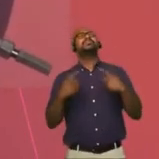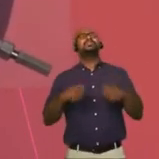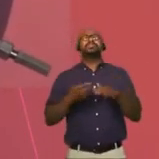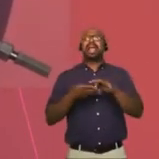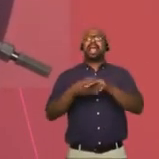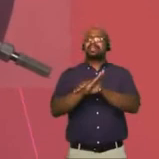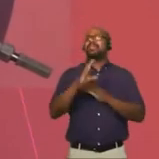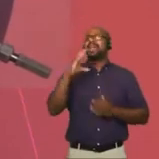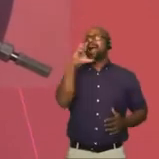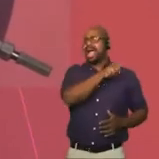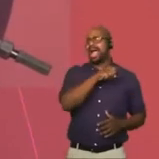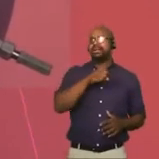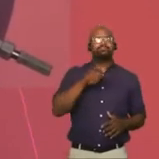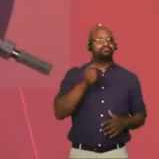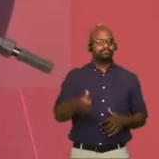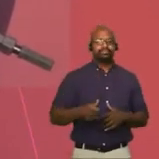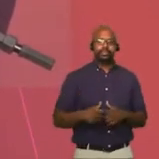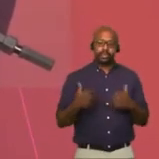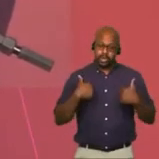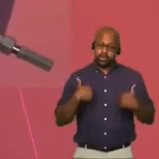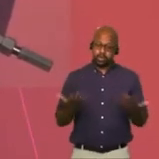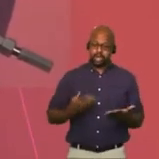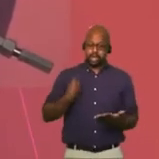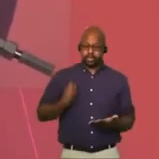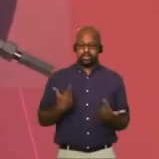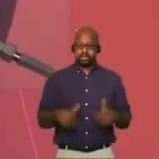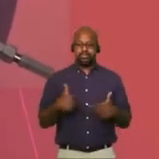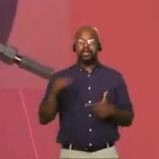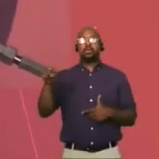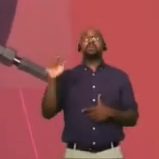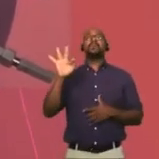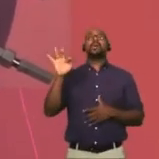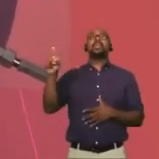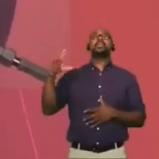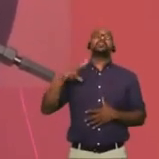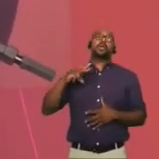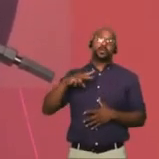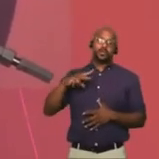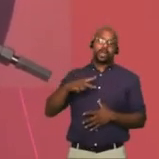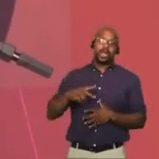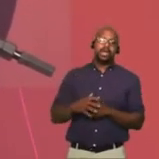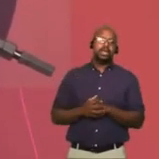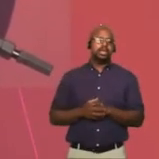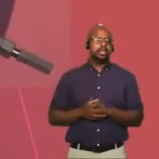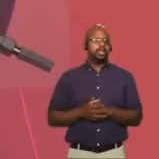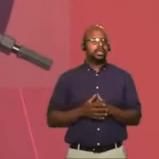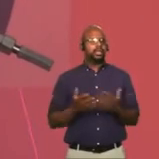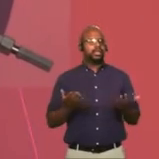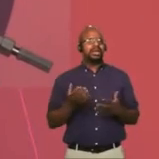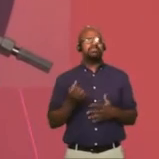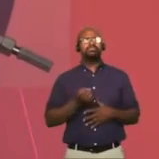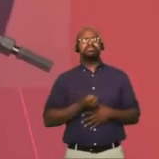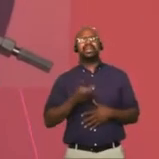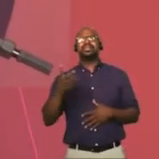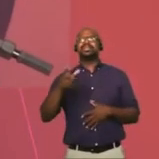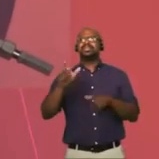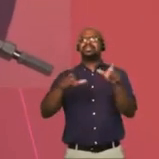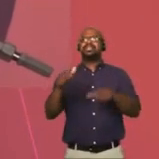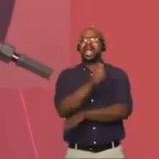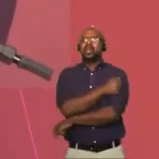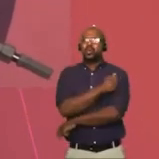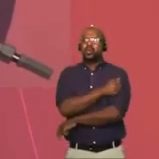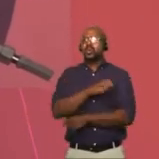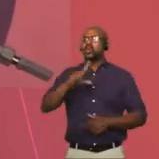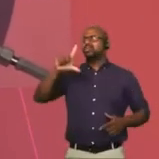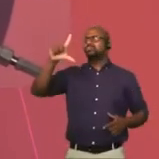que nos adaptar muito rapidamente a isso lá eu estou atualmente trabalhando numa universidade particular EA quantidade de alunos caiu